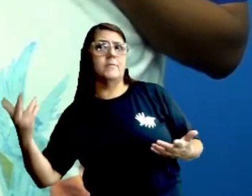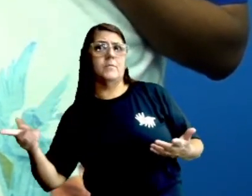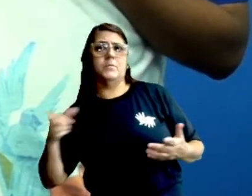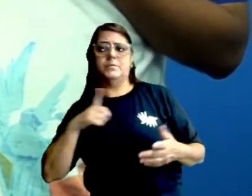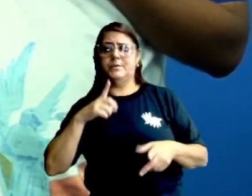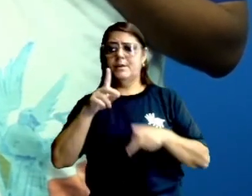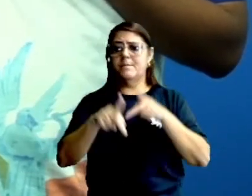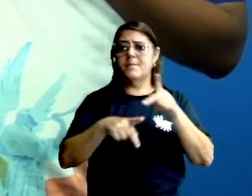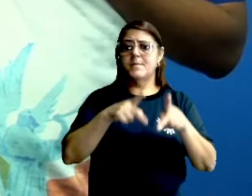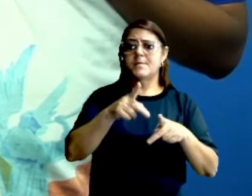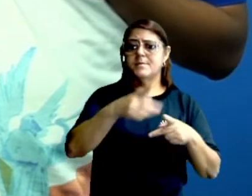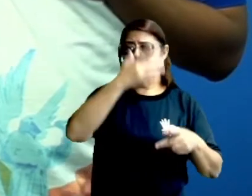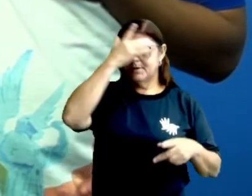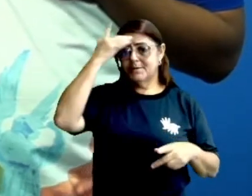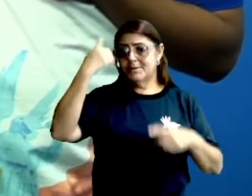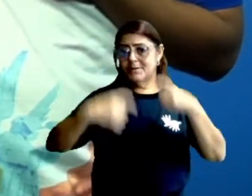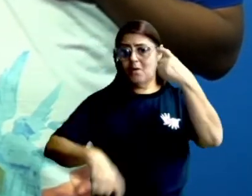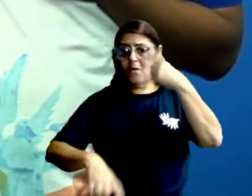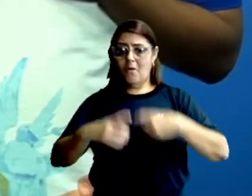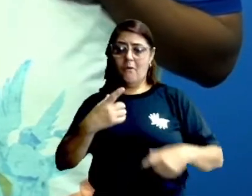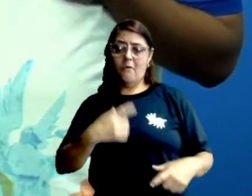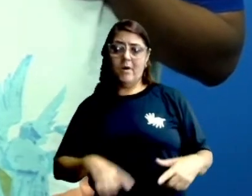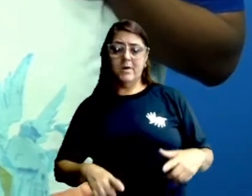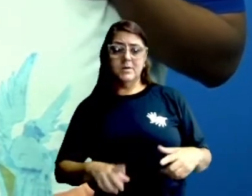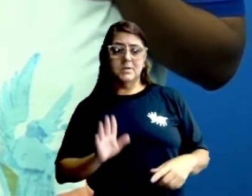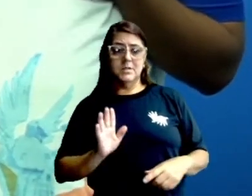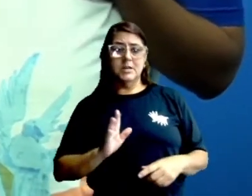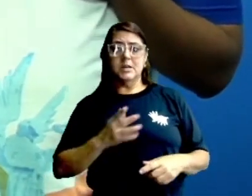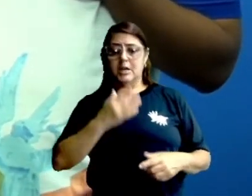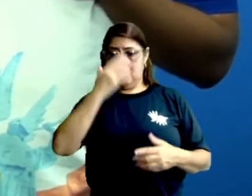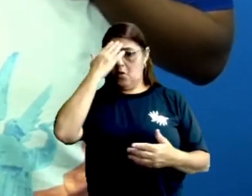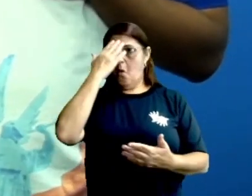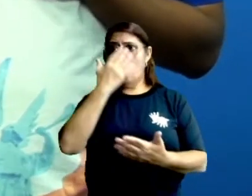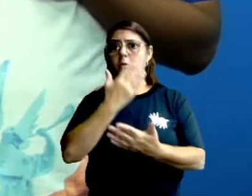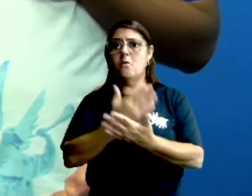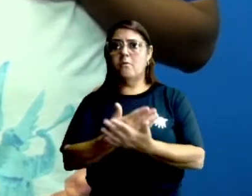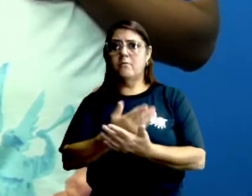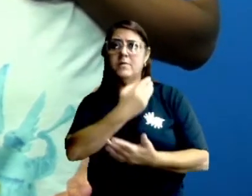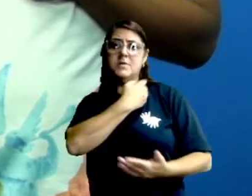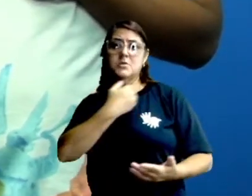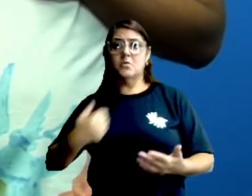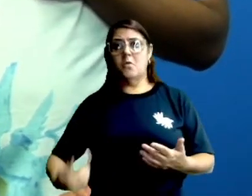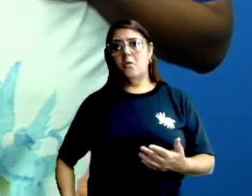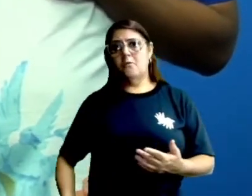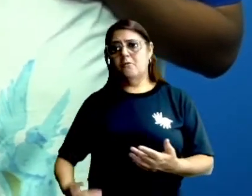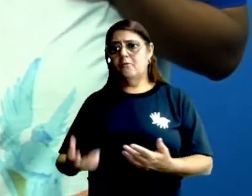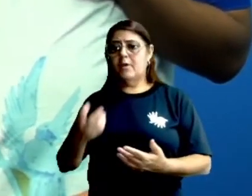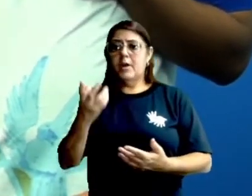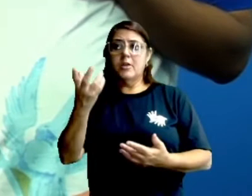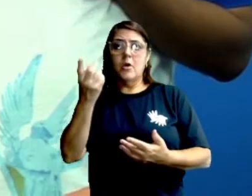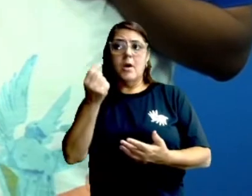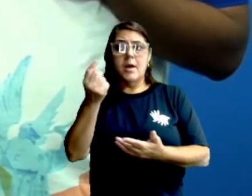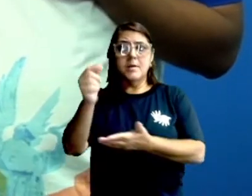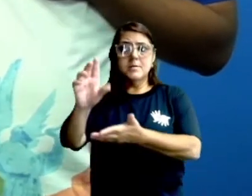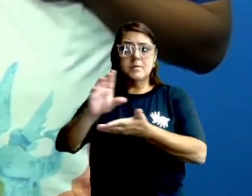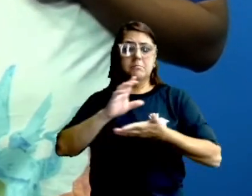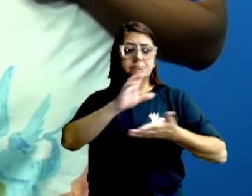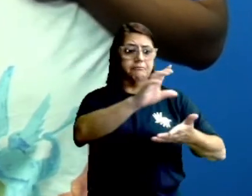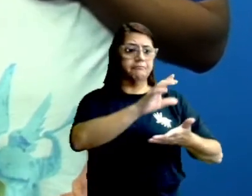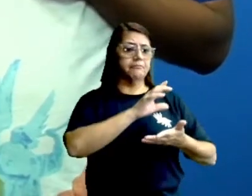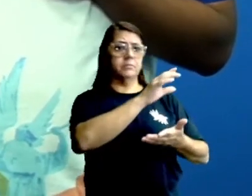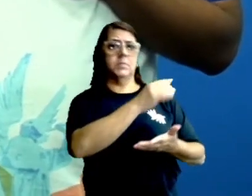pessoas, né, que eram os altos funcionários do governo, que trabalhavam para poder controlar a arrecadação de impostos, tinha